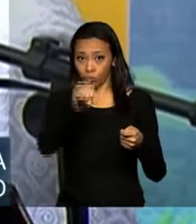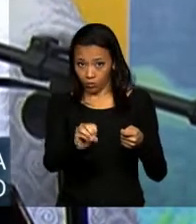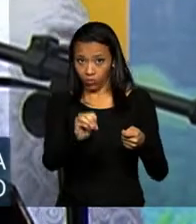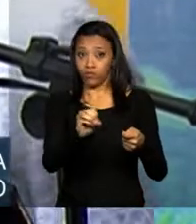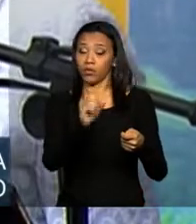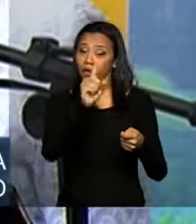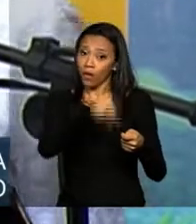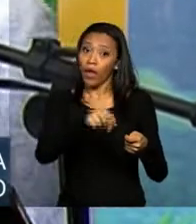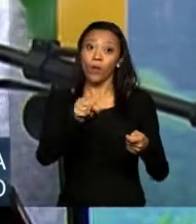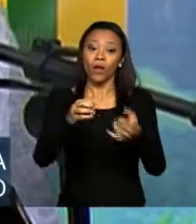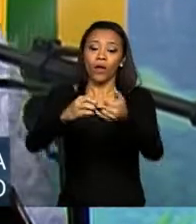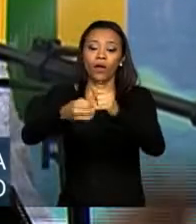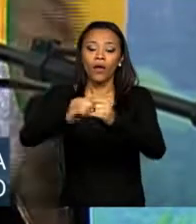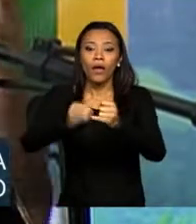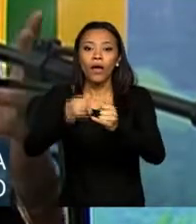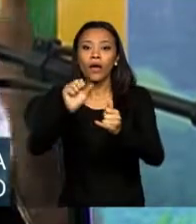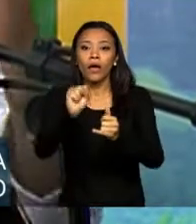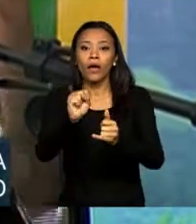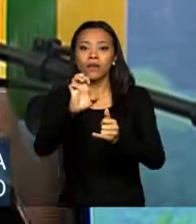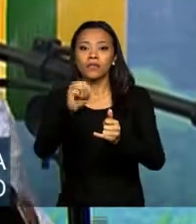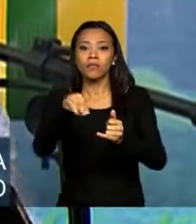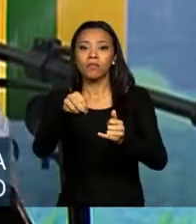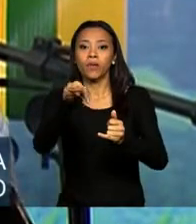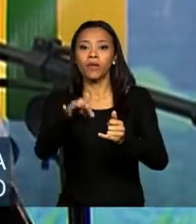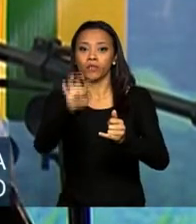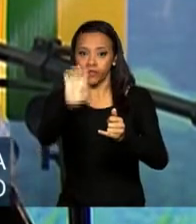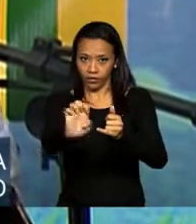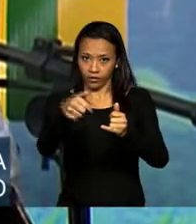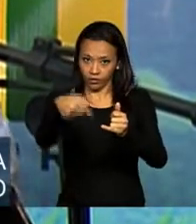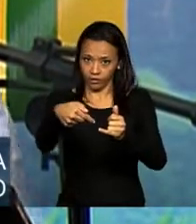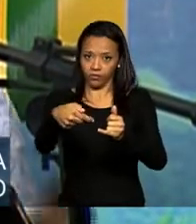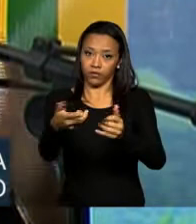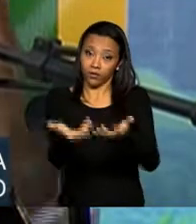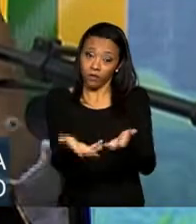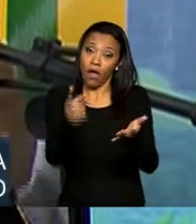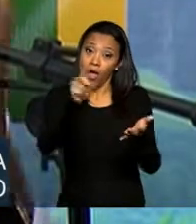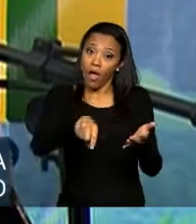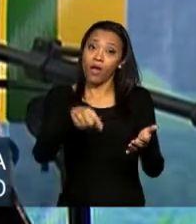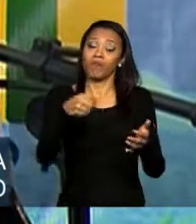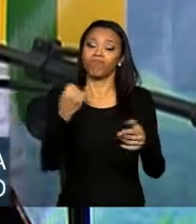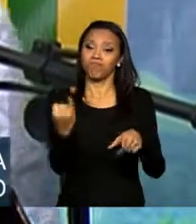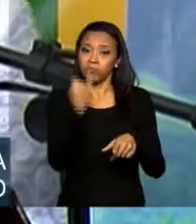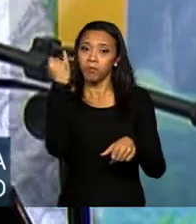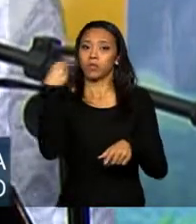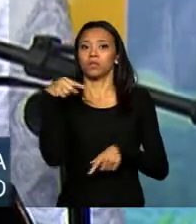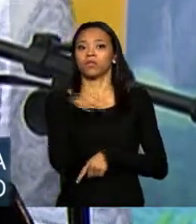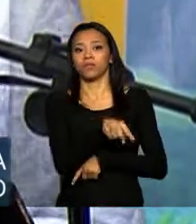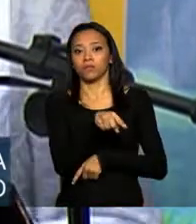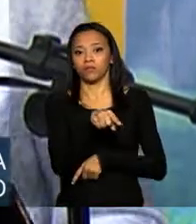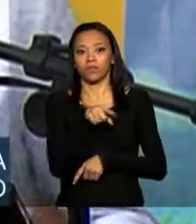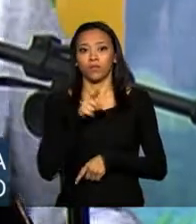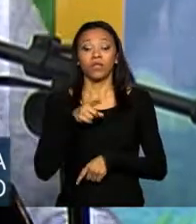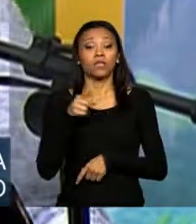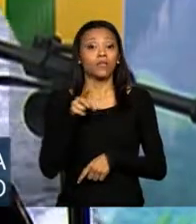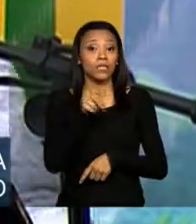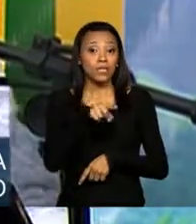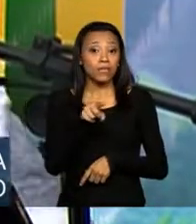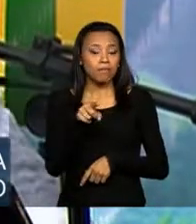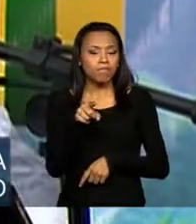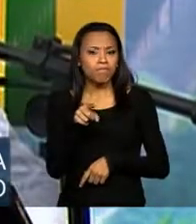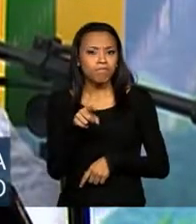agroecológica então é outra questão fundamental é perceber que tem